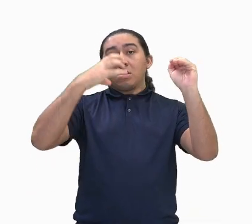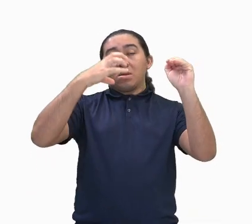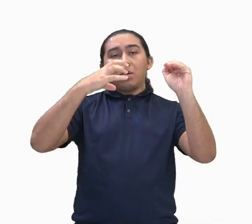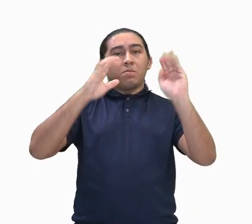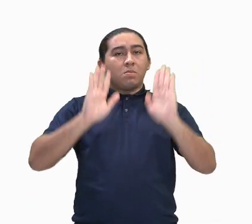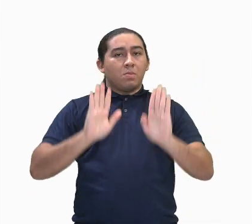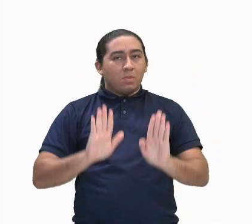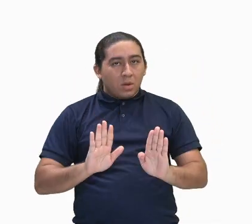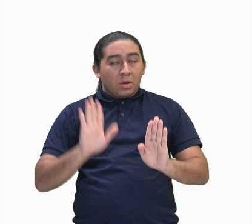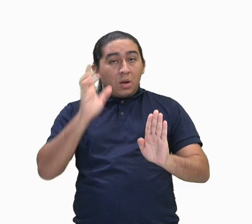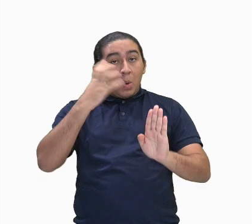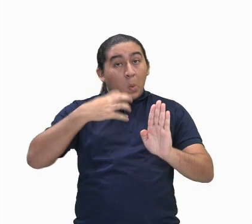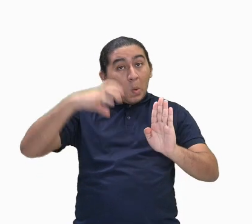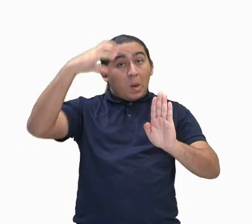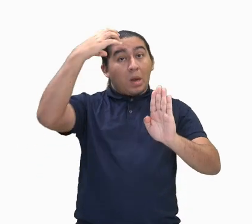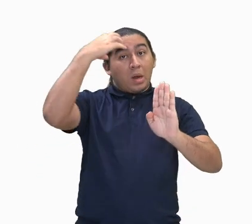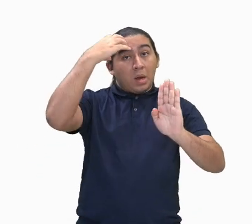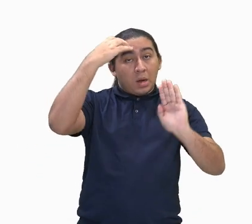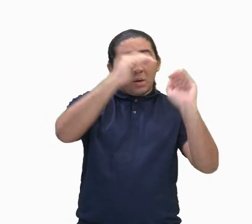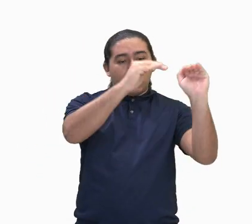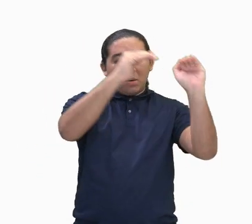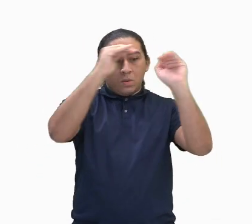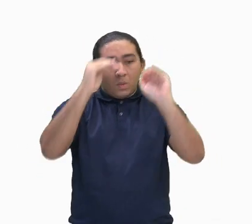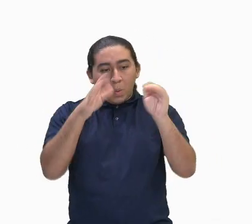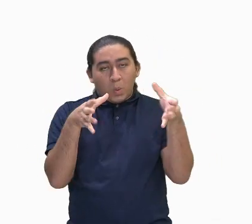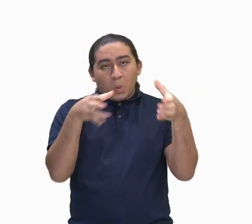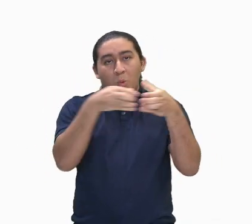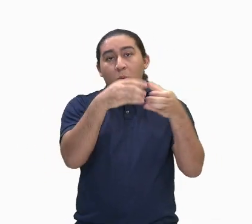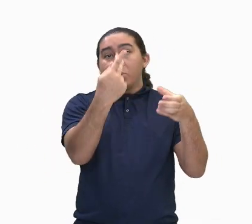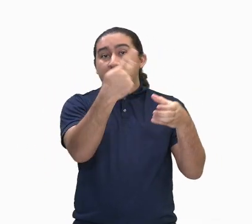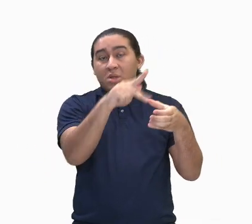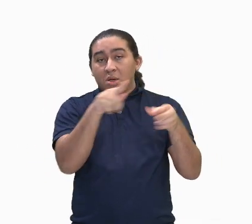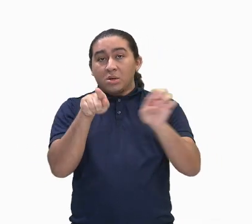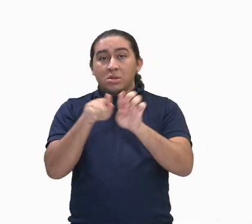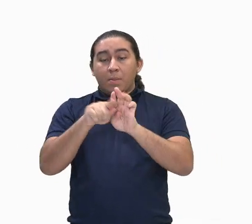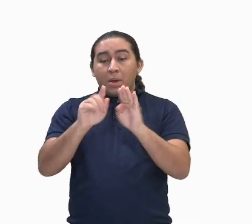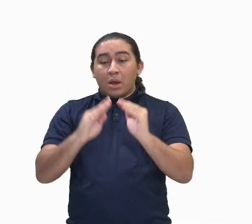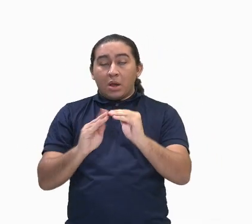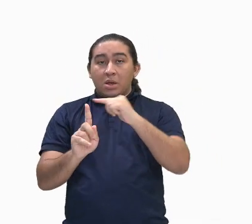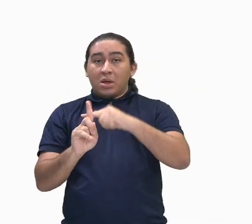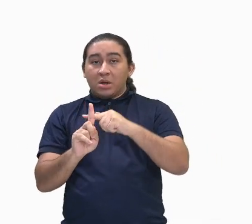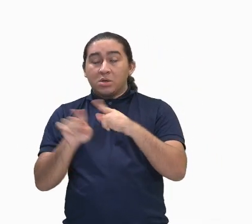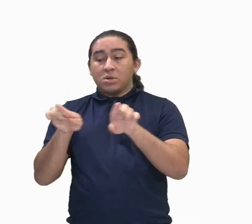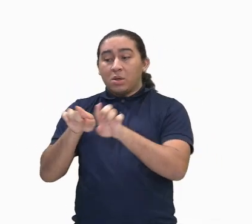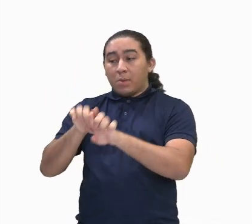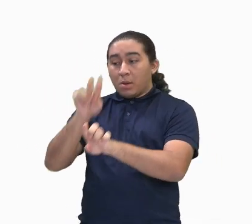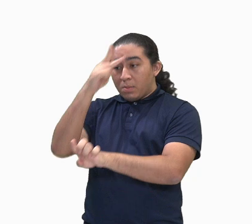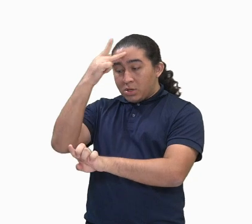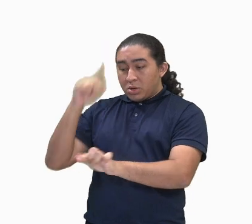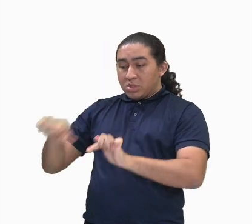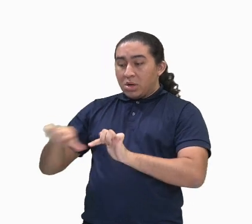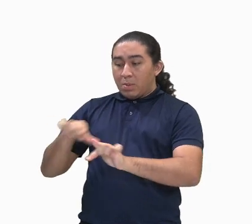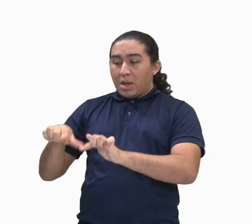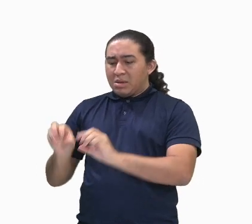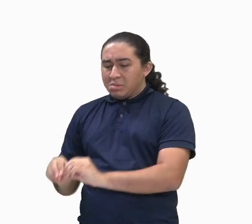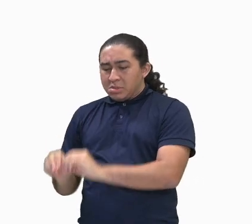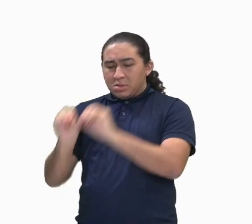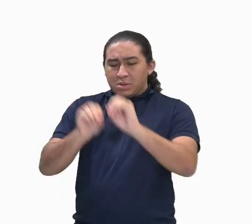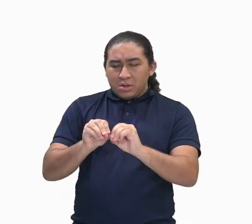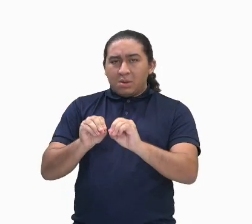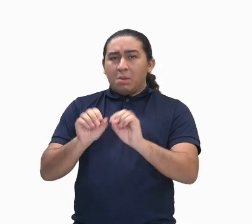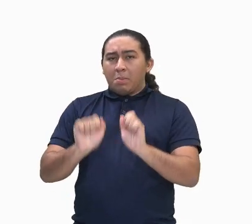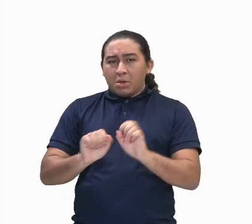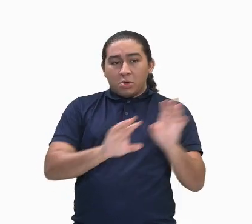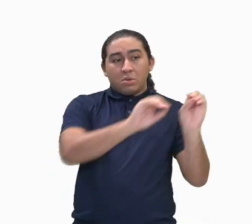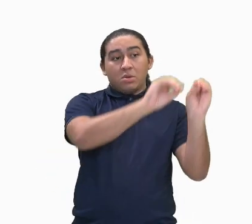tudo nós tínhamos o rei, seguido da nobreza, clero e os servos. E a mobilidade social praticamente inexistente. Quando